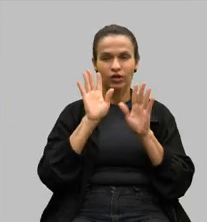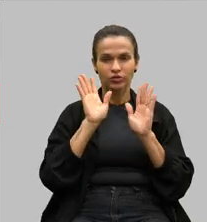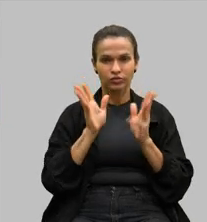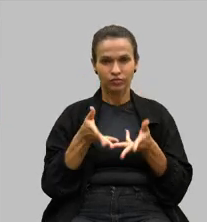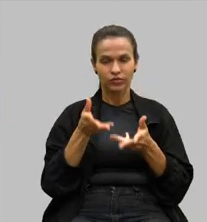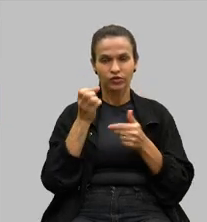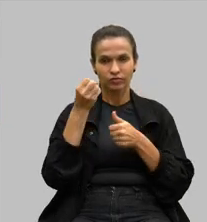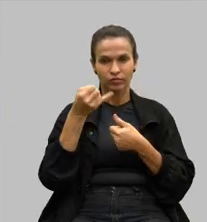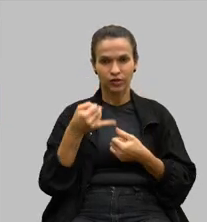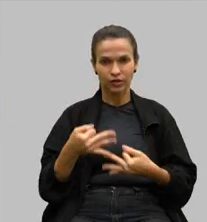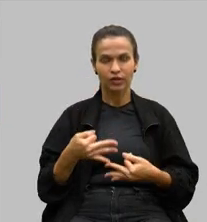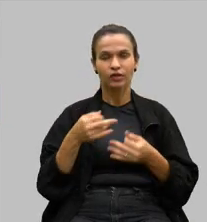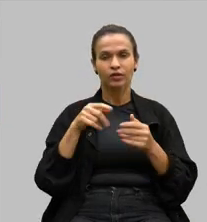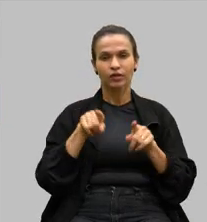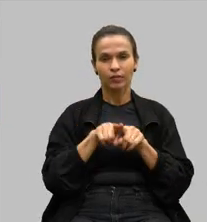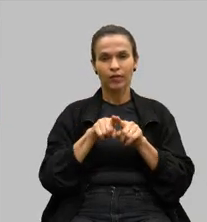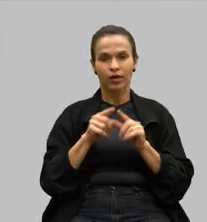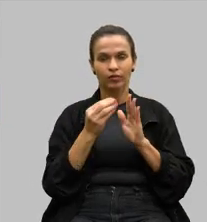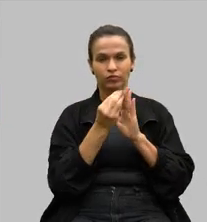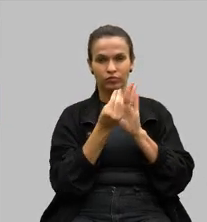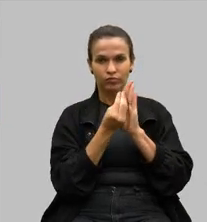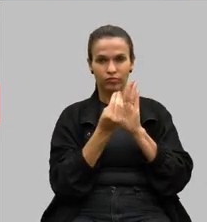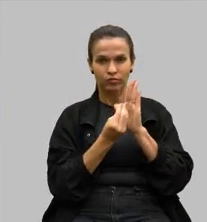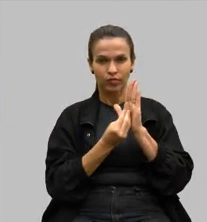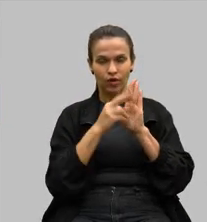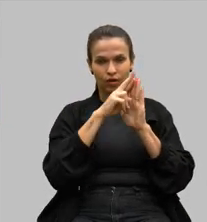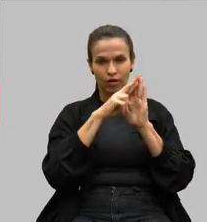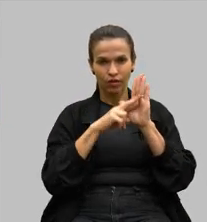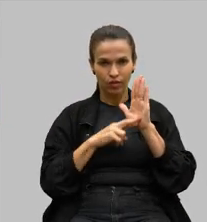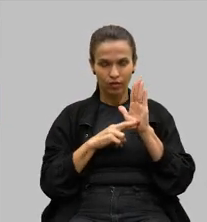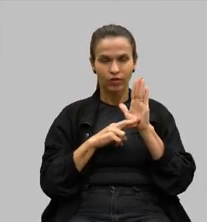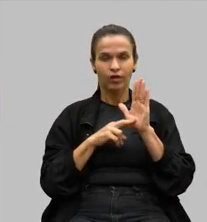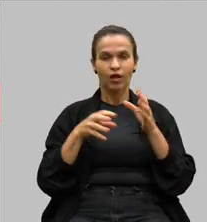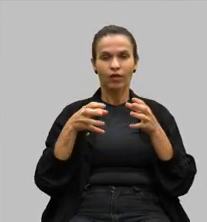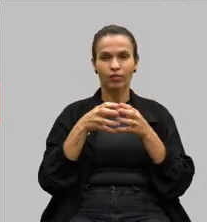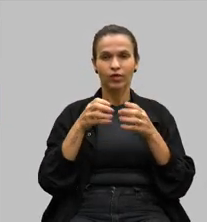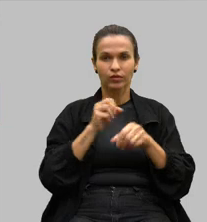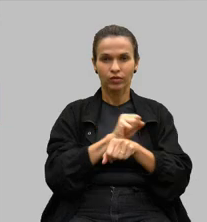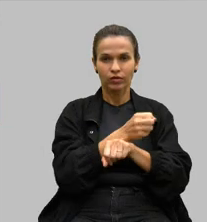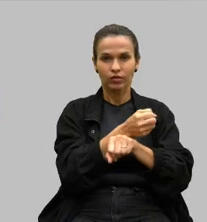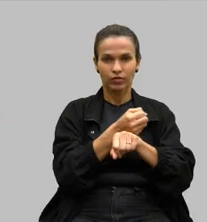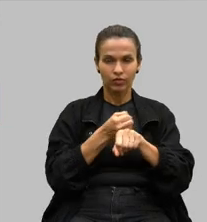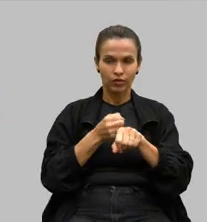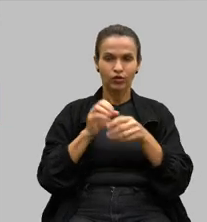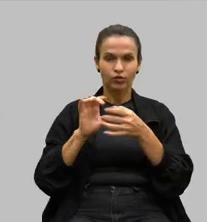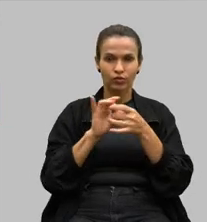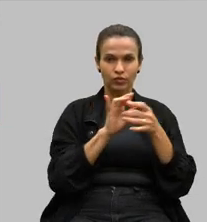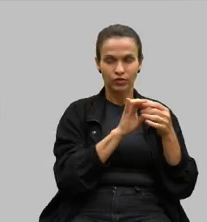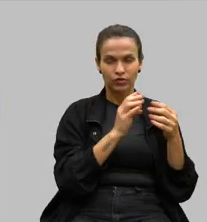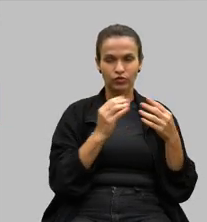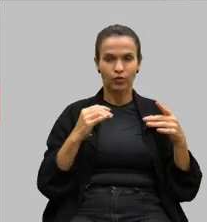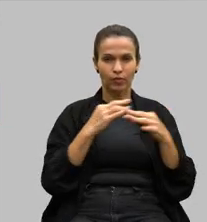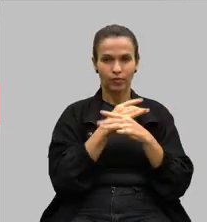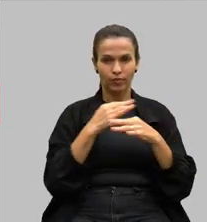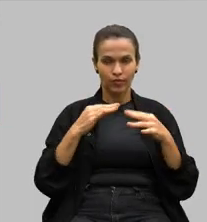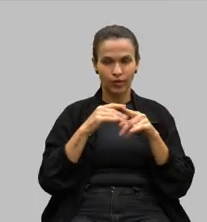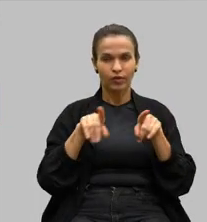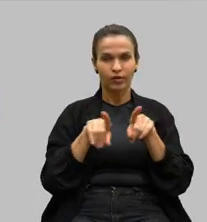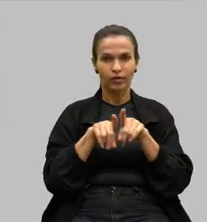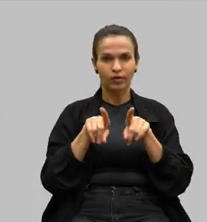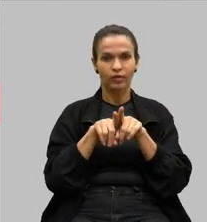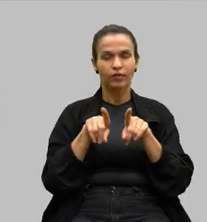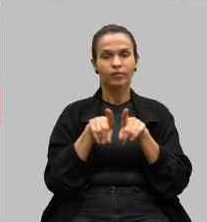serviço para elaboração de relatório antropológico para salvaguarda da comunidade que Lola em contexto Urbano contratação de serviço para laboratório